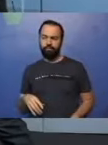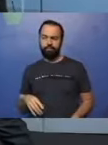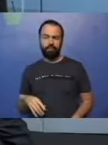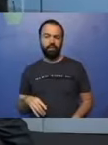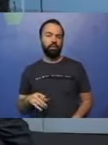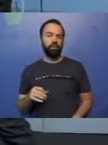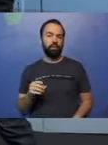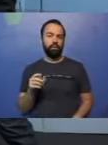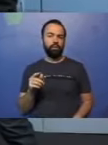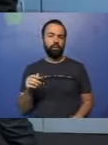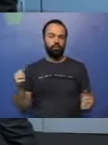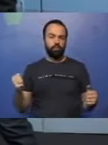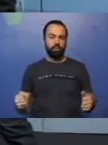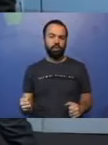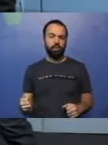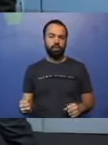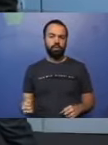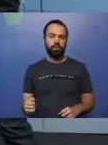impossível,